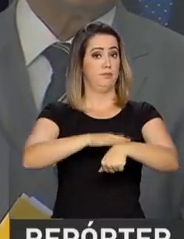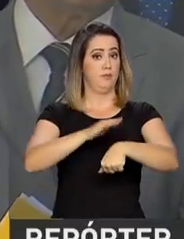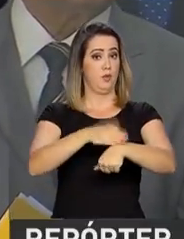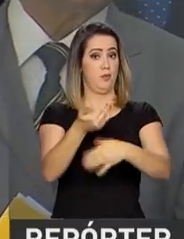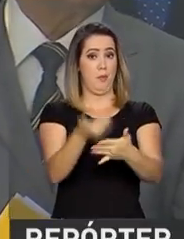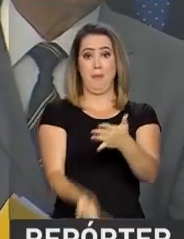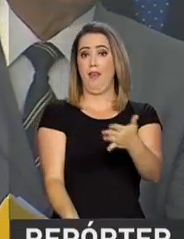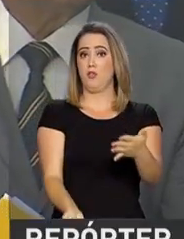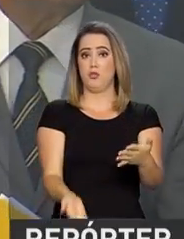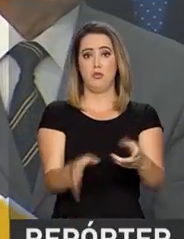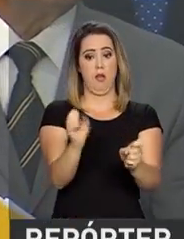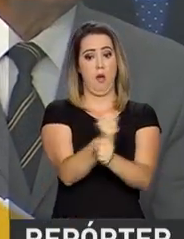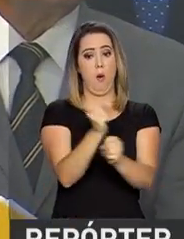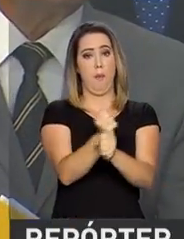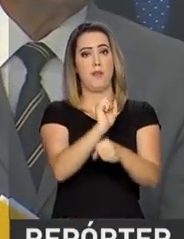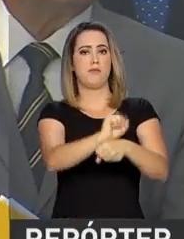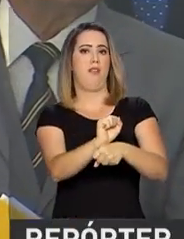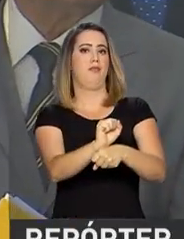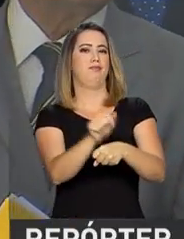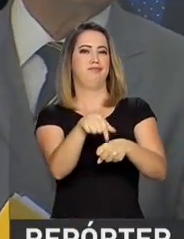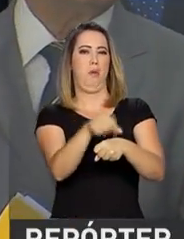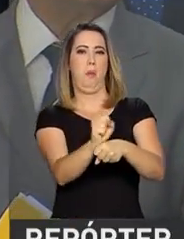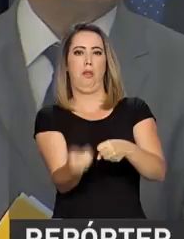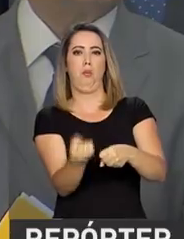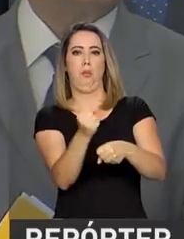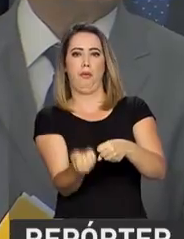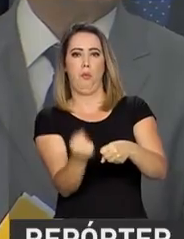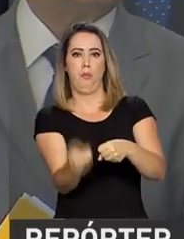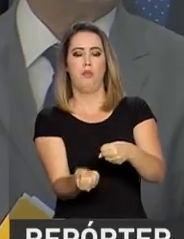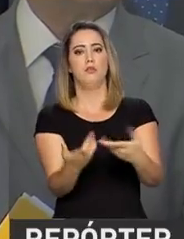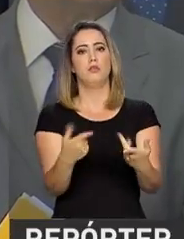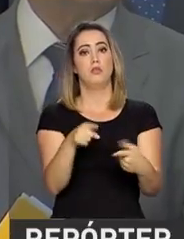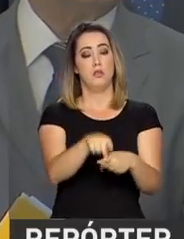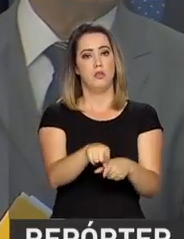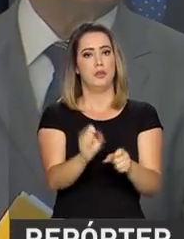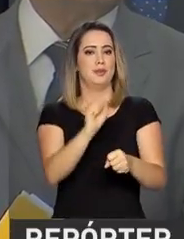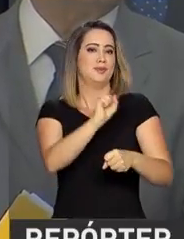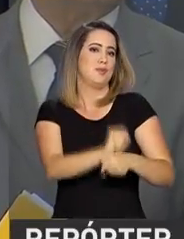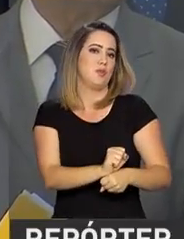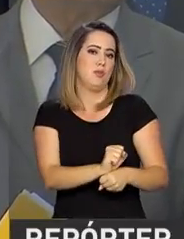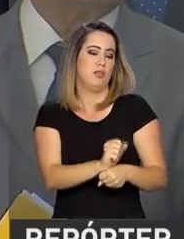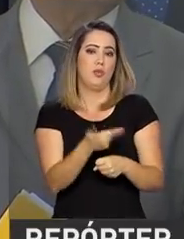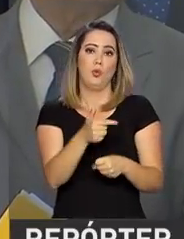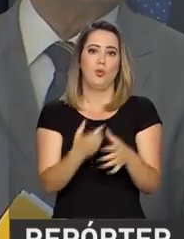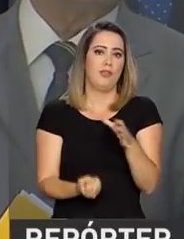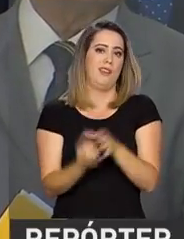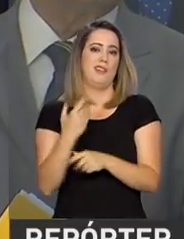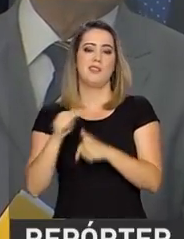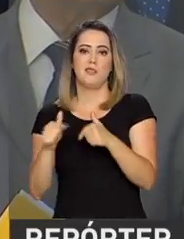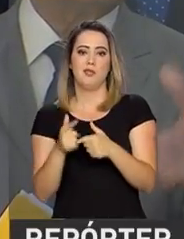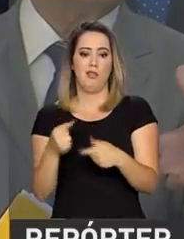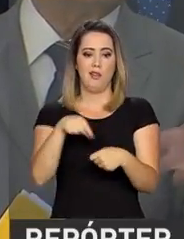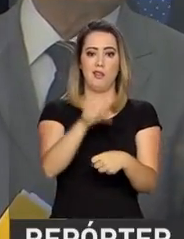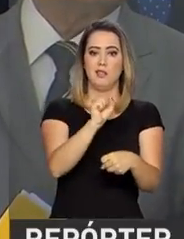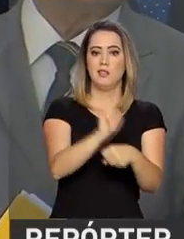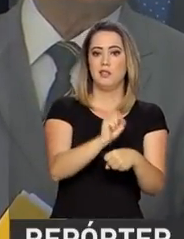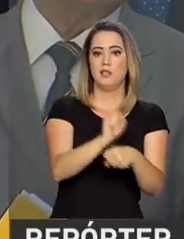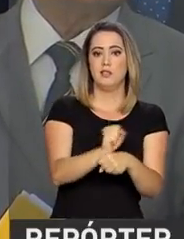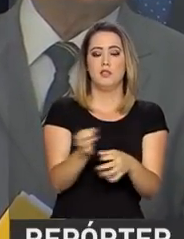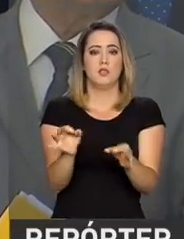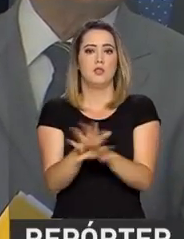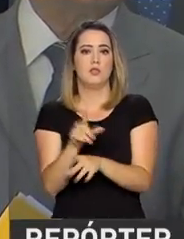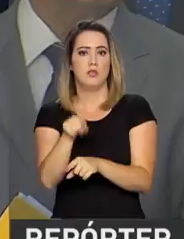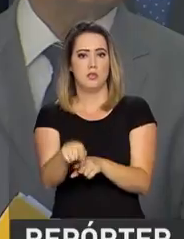perde aquela obra. Tem que refazer a obra. Ela parada não gera emprego na construção. Ela parada não vai terminar